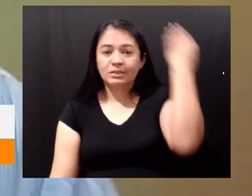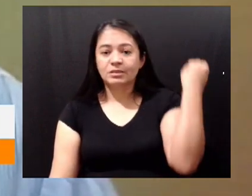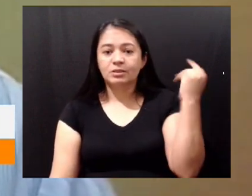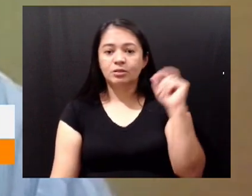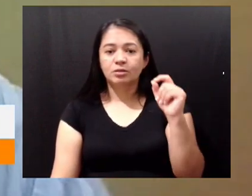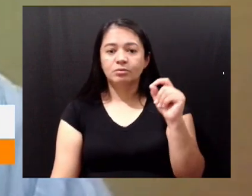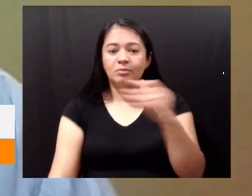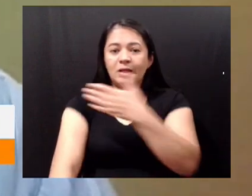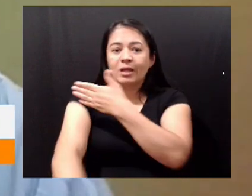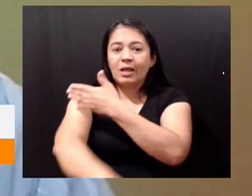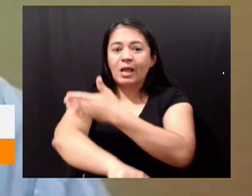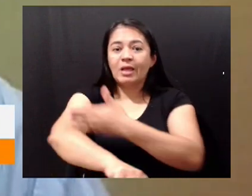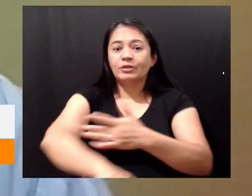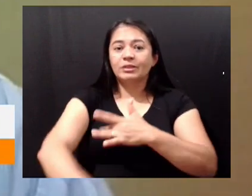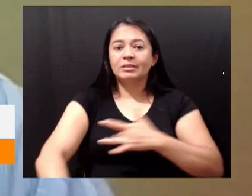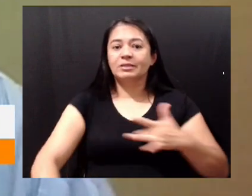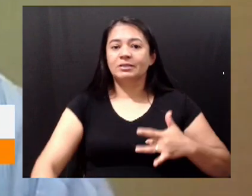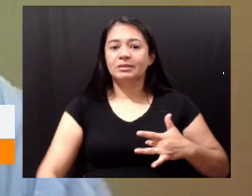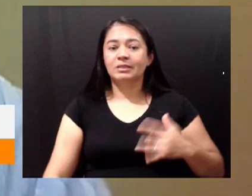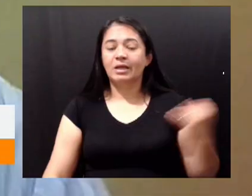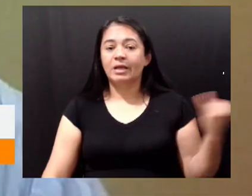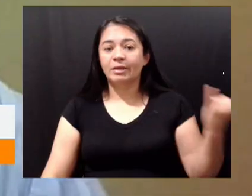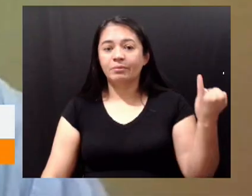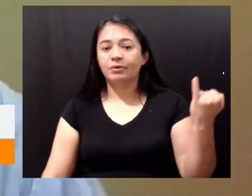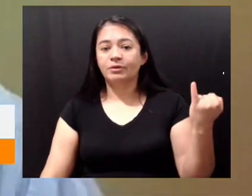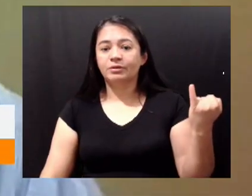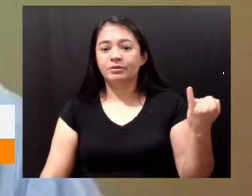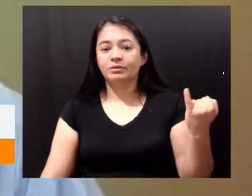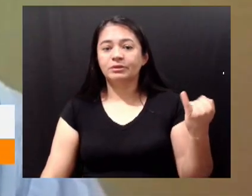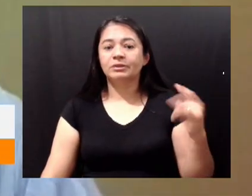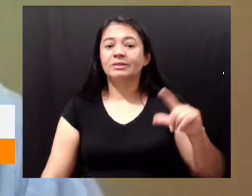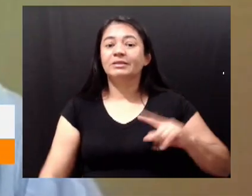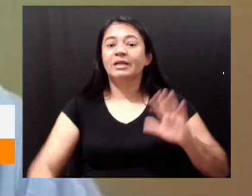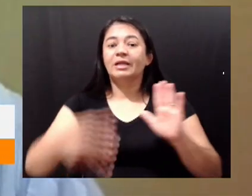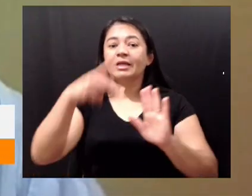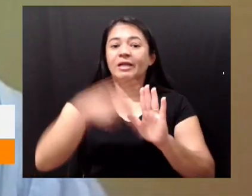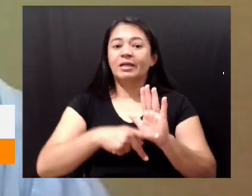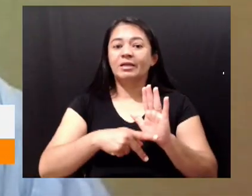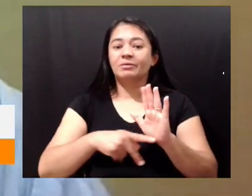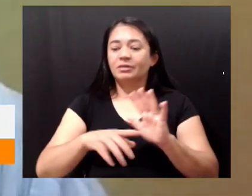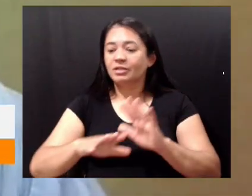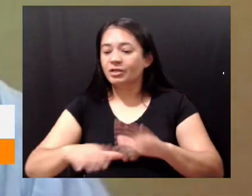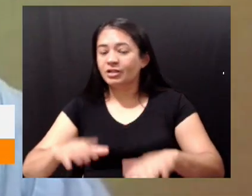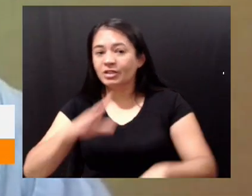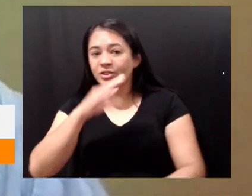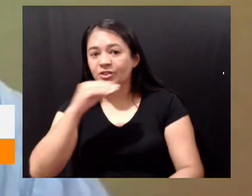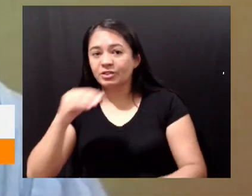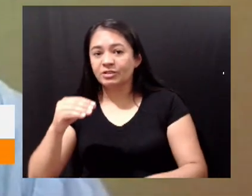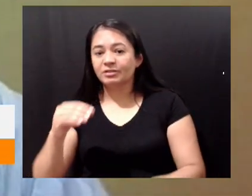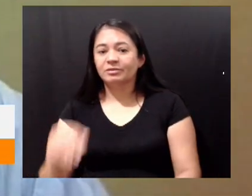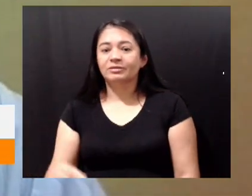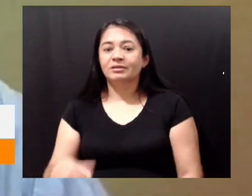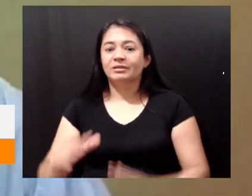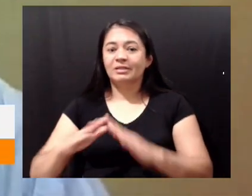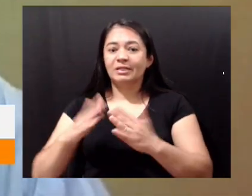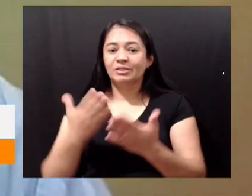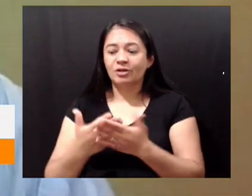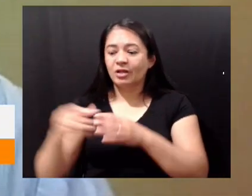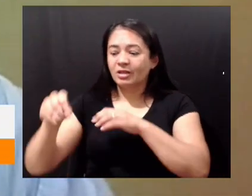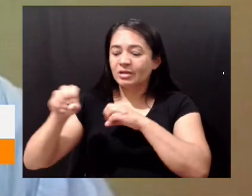saúde é uma coisa muito importante, inclusive há Sim. projetos, inclusive na infância, em escolas primárias, educando as